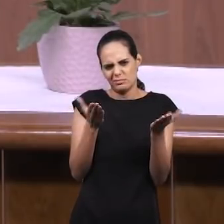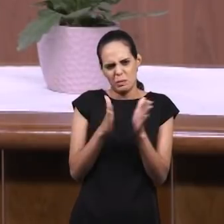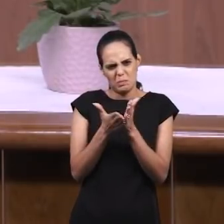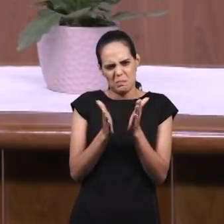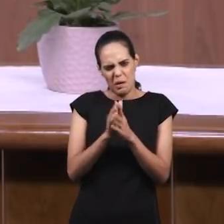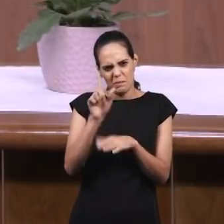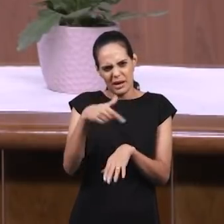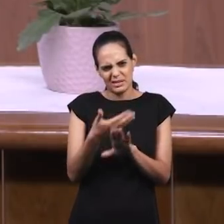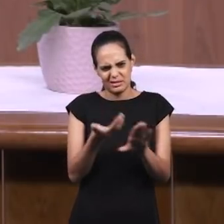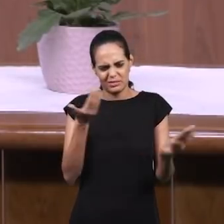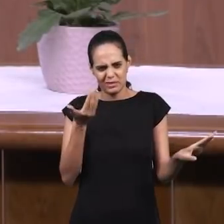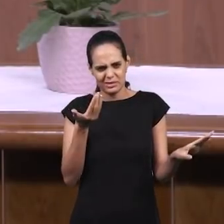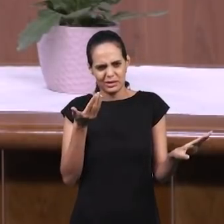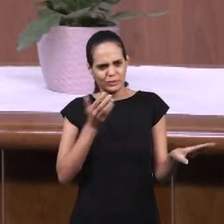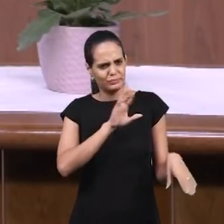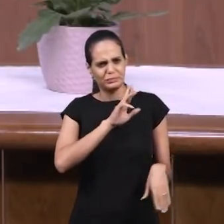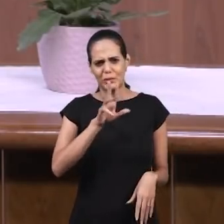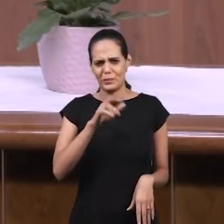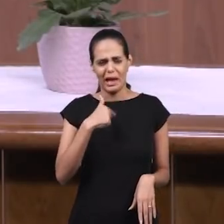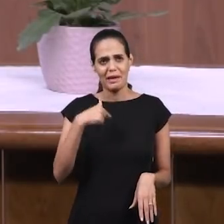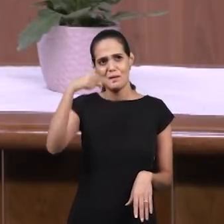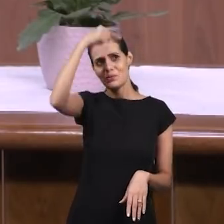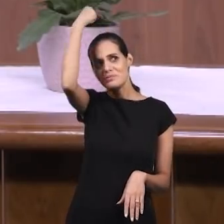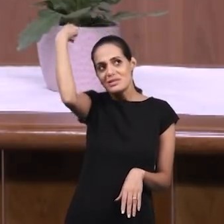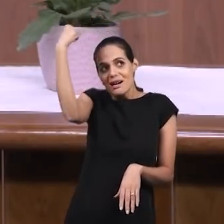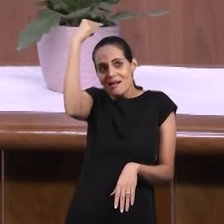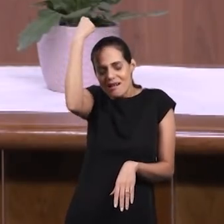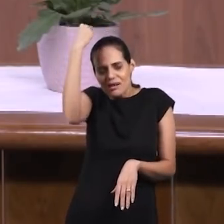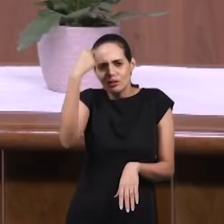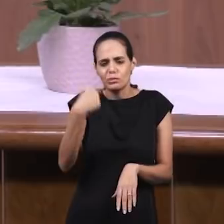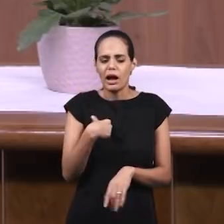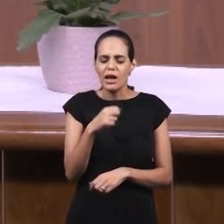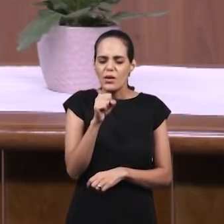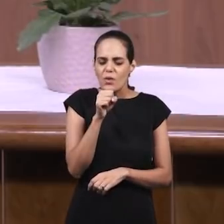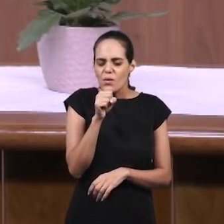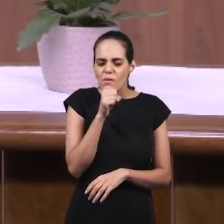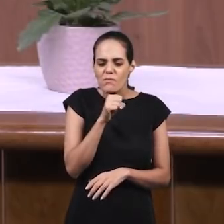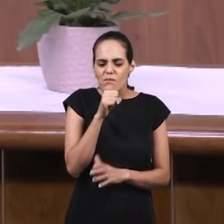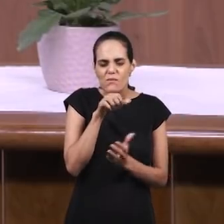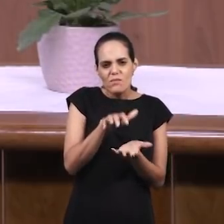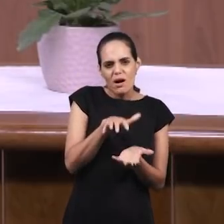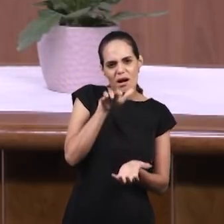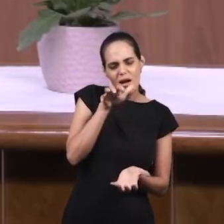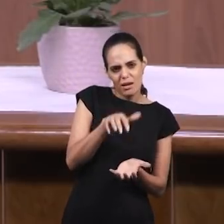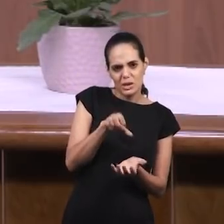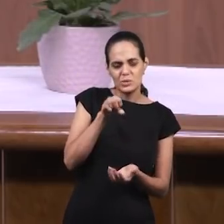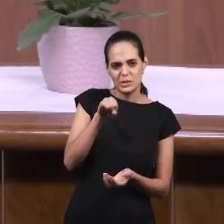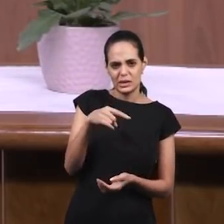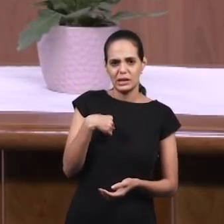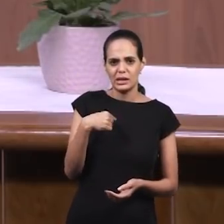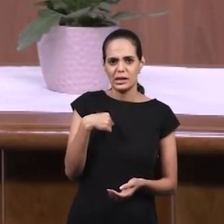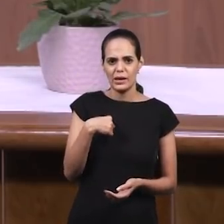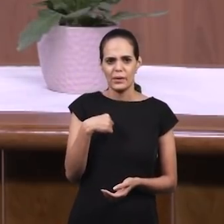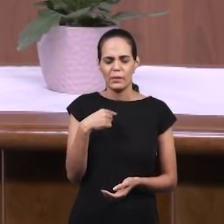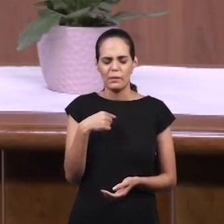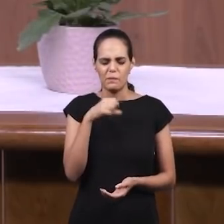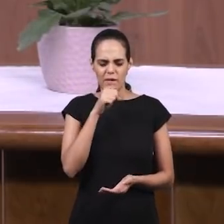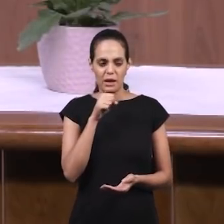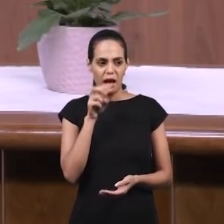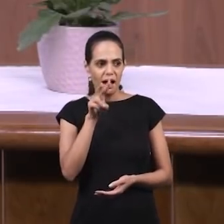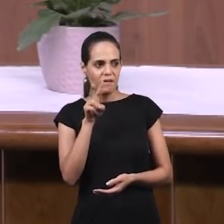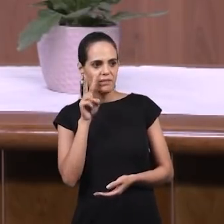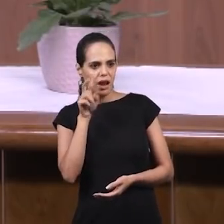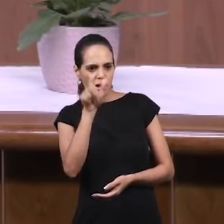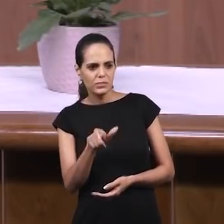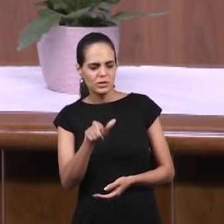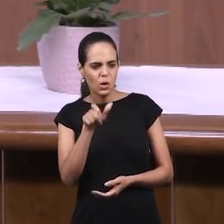pobreza como santificação, né? Eu sou pobre, então eu sou santo. Ou eu sou idoso, e se eu sou idoso, né? Olhar para o